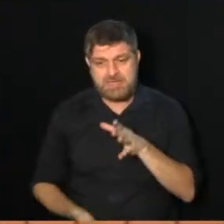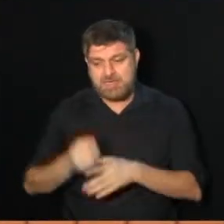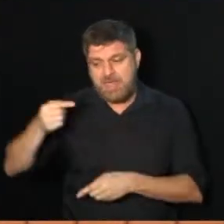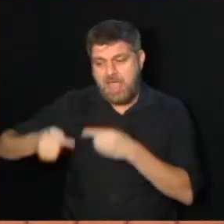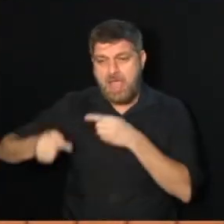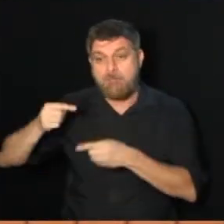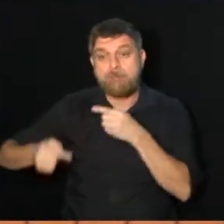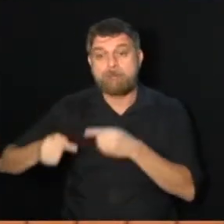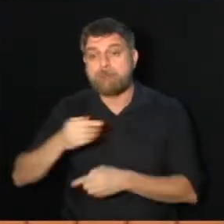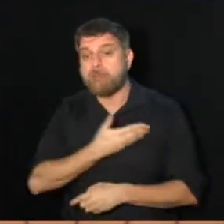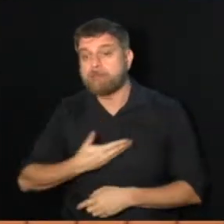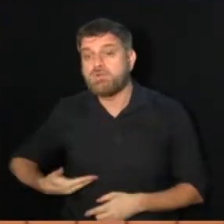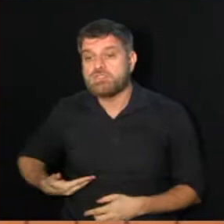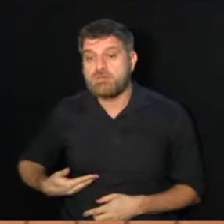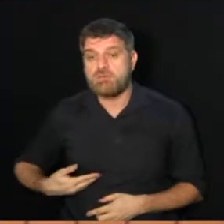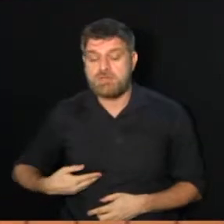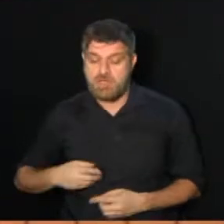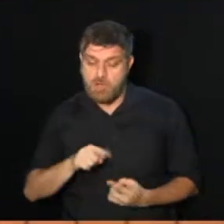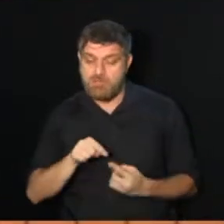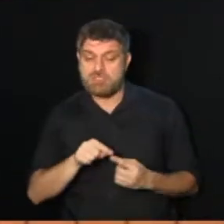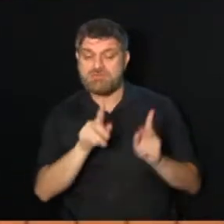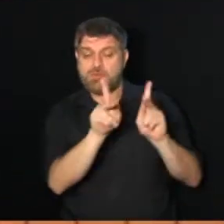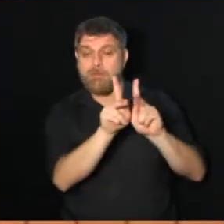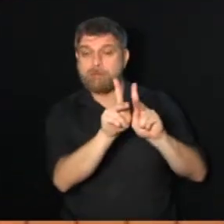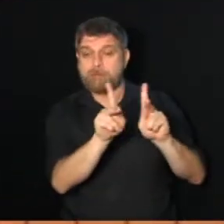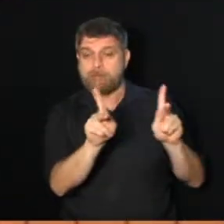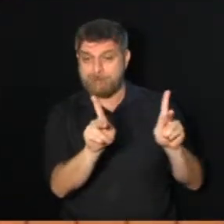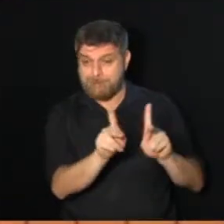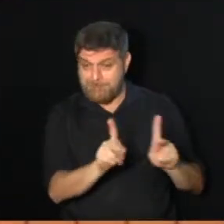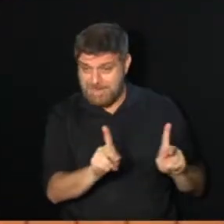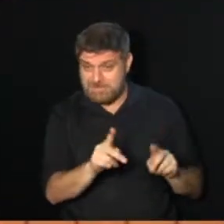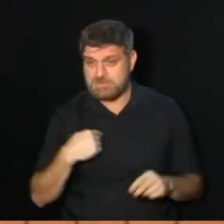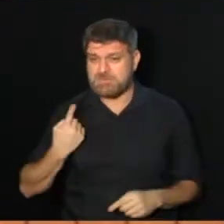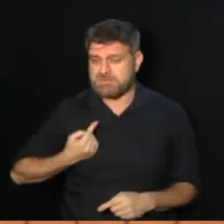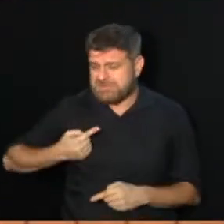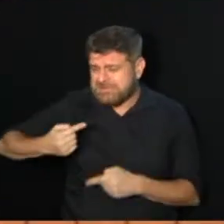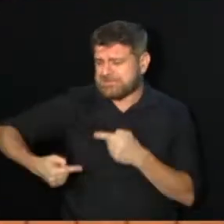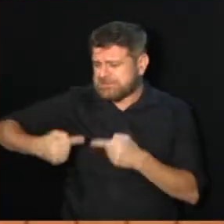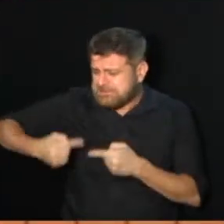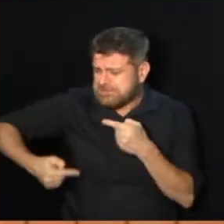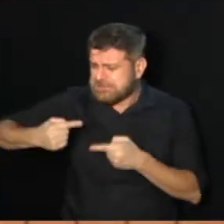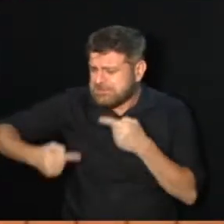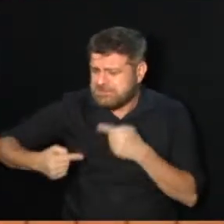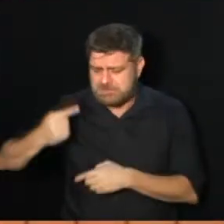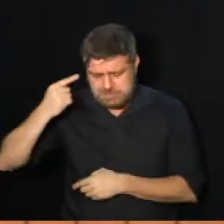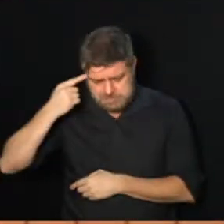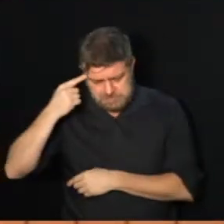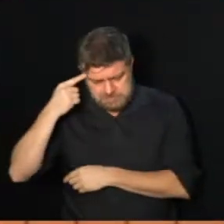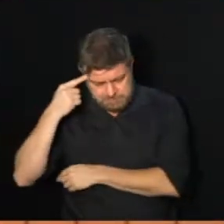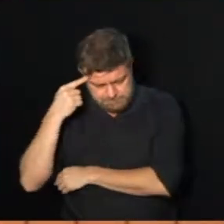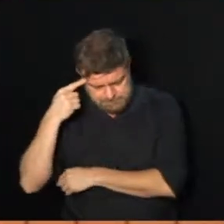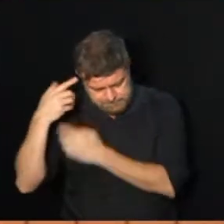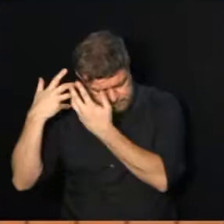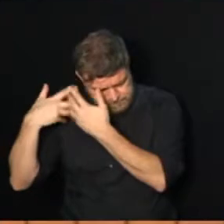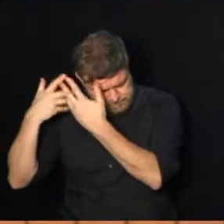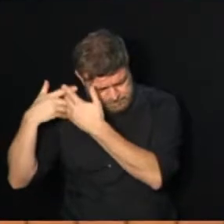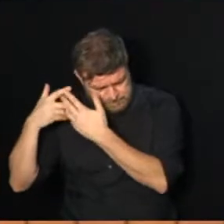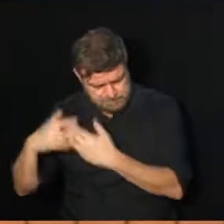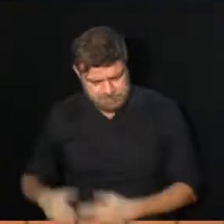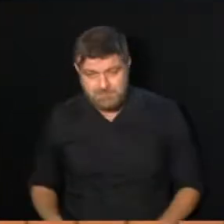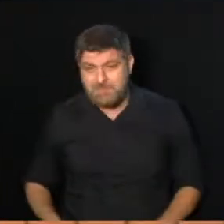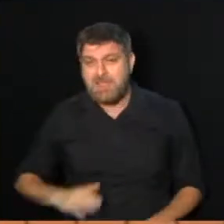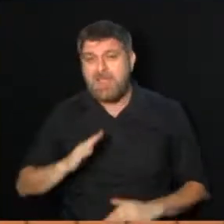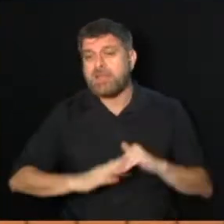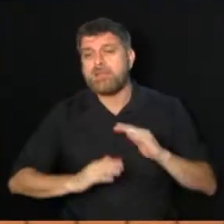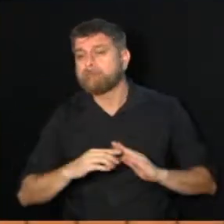de paz. Não é? Então, quando a gente faz toda essa discussão, a gente tem que ter em mente, por exemplo, né, numa situação concreta,